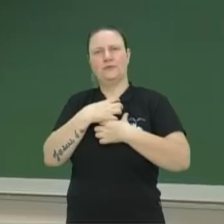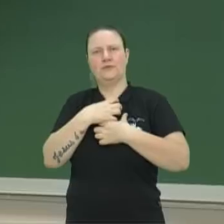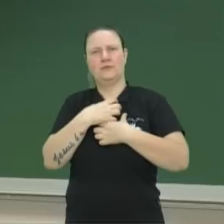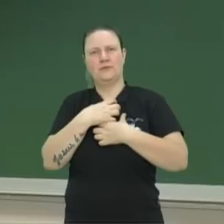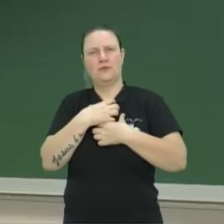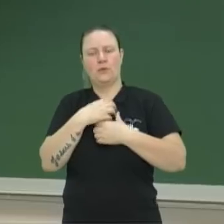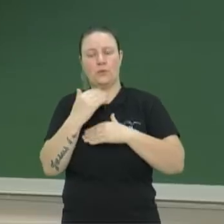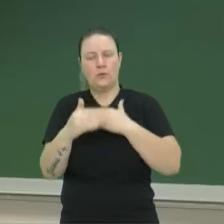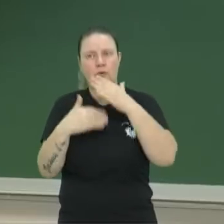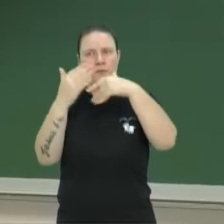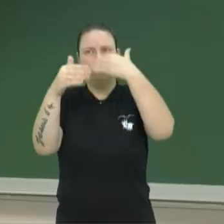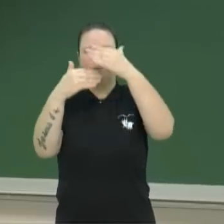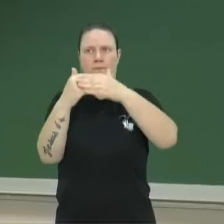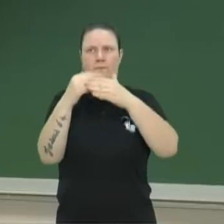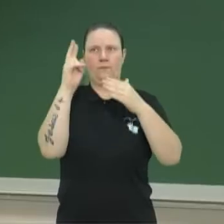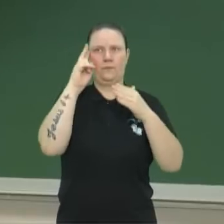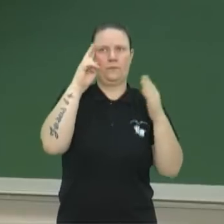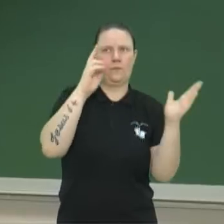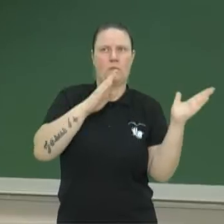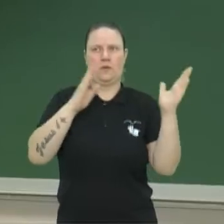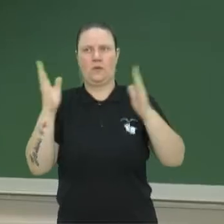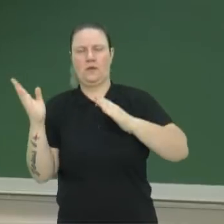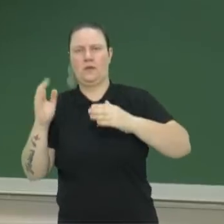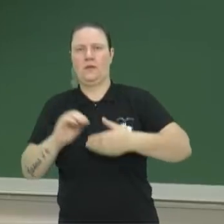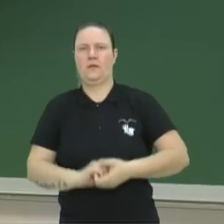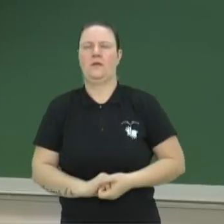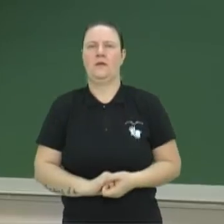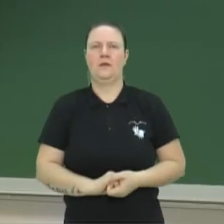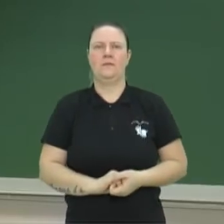se desenvolvem ali dentro do nosso caos, beleza?